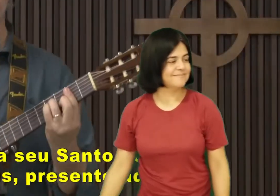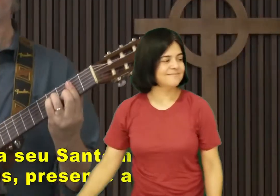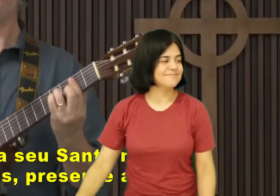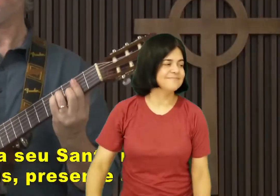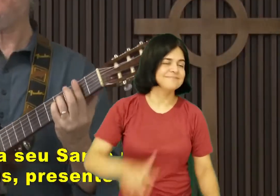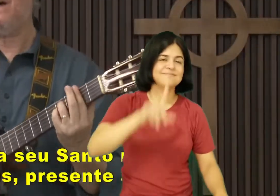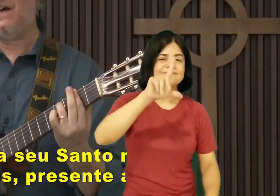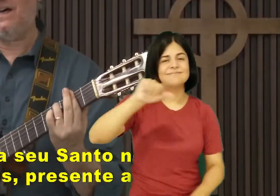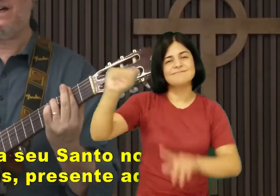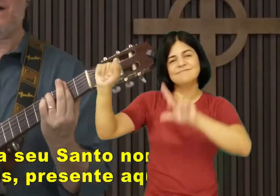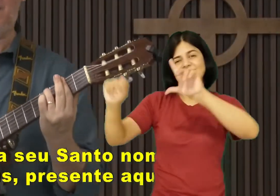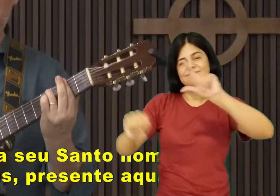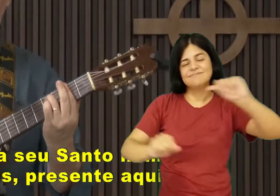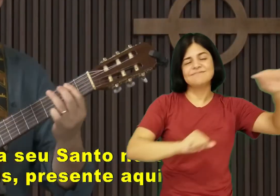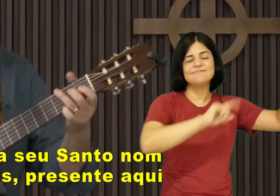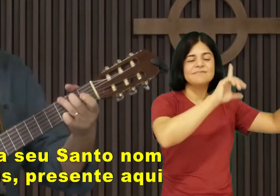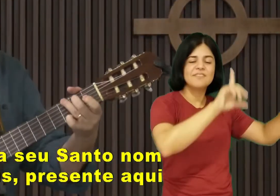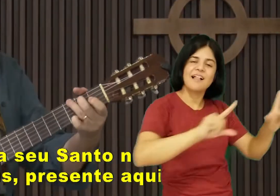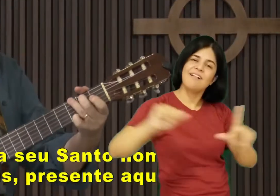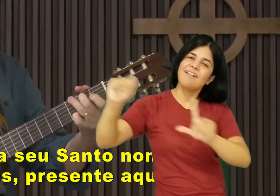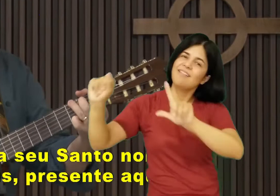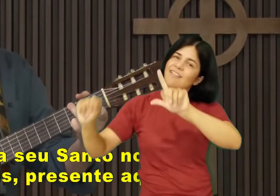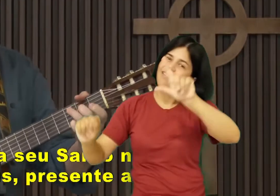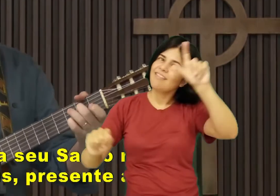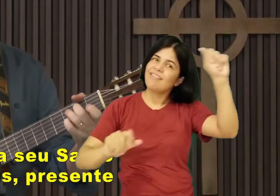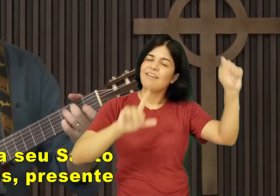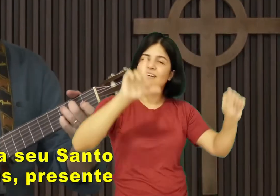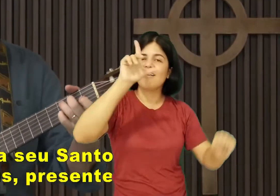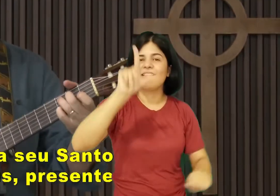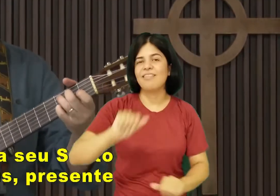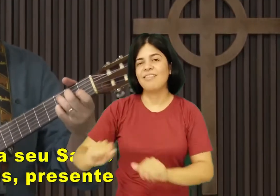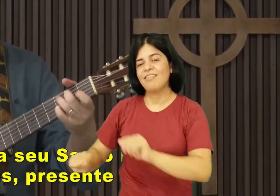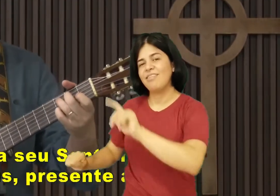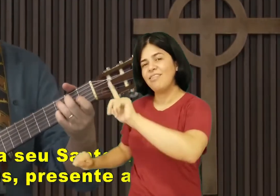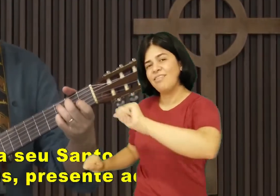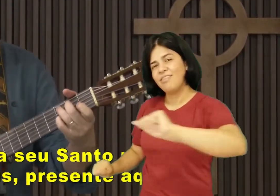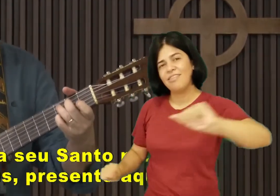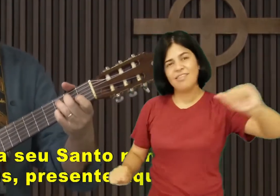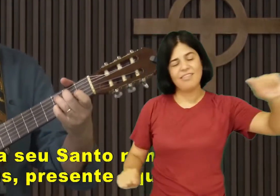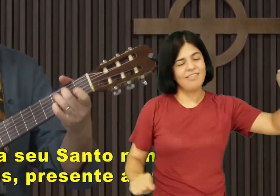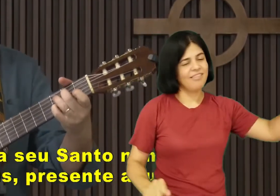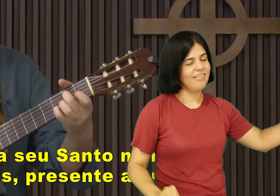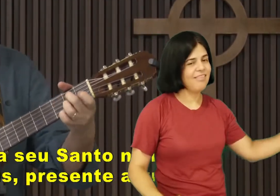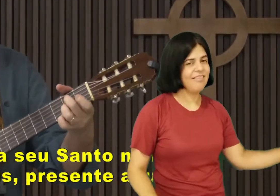La la la ya, la ya la la ya.